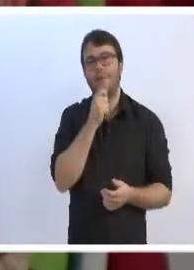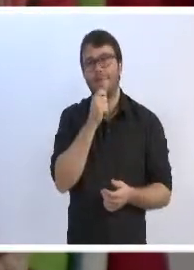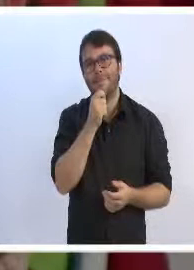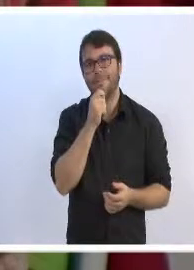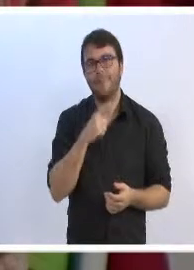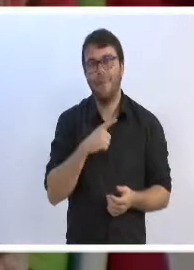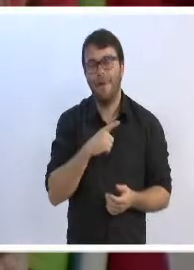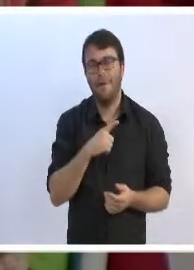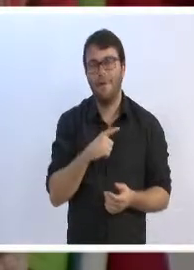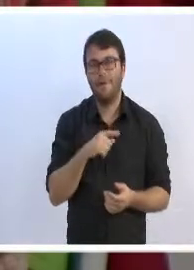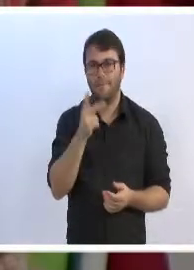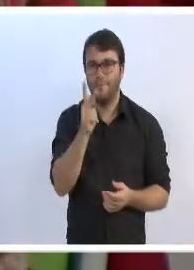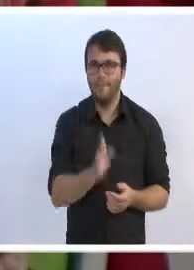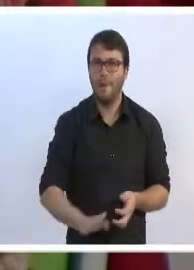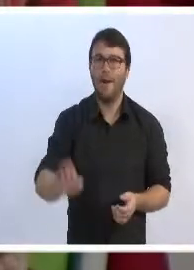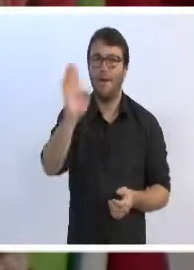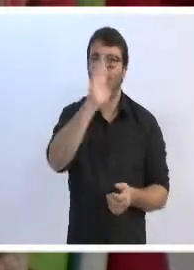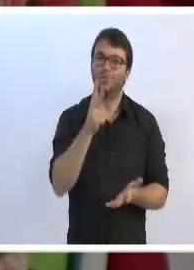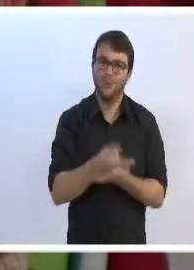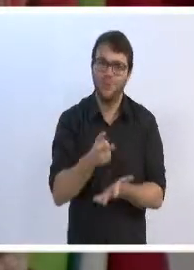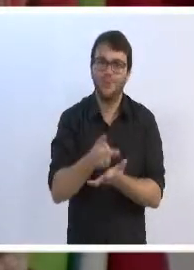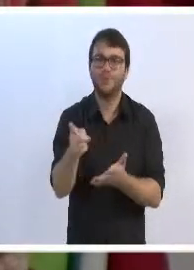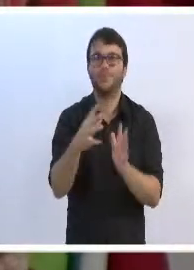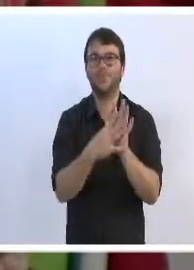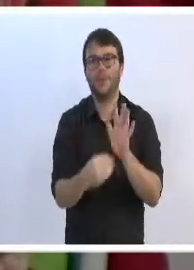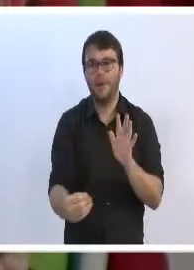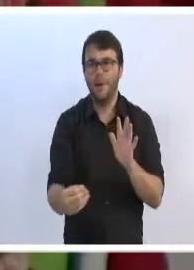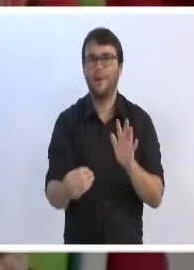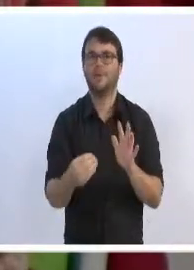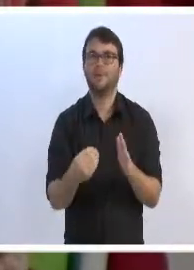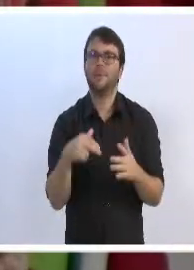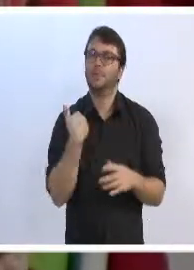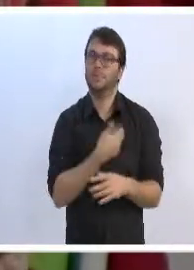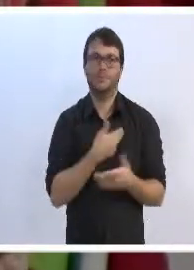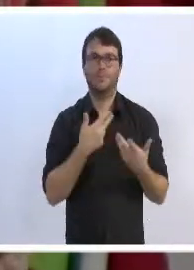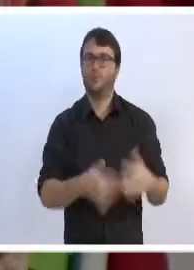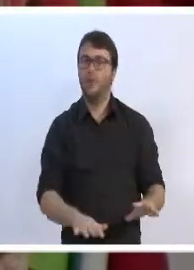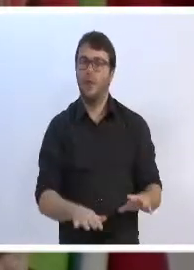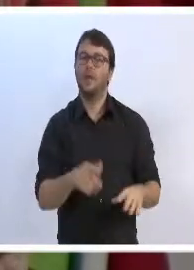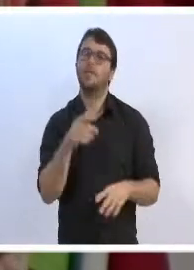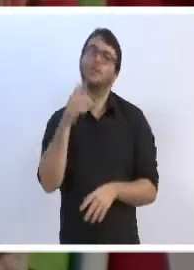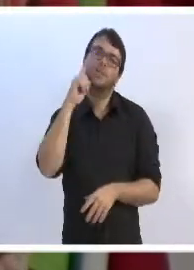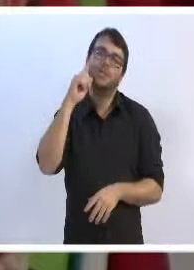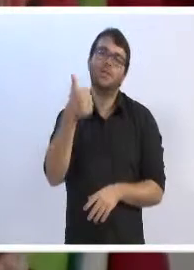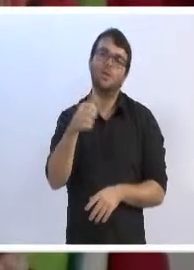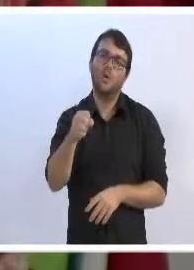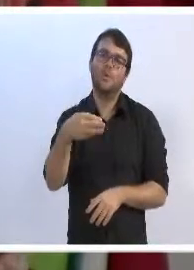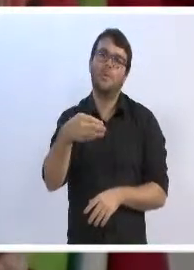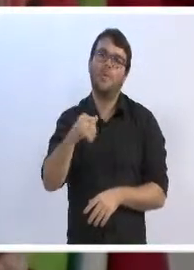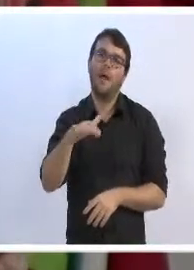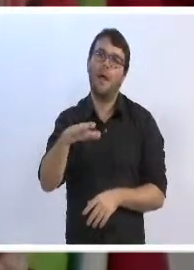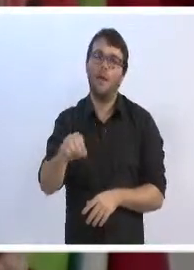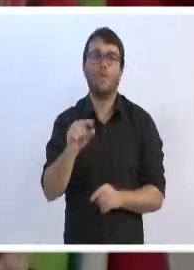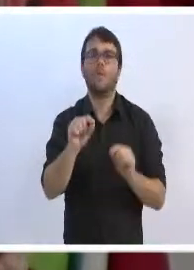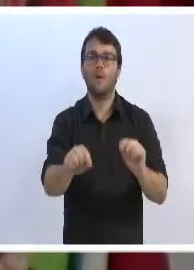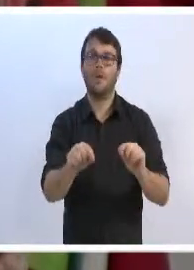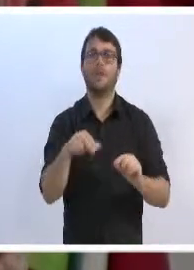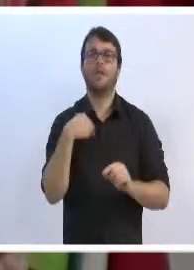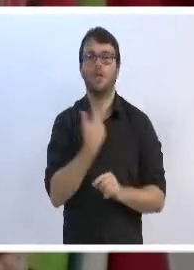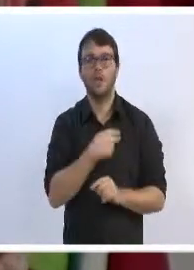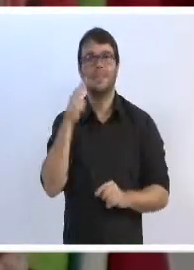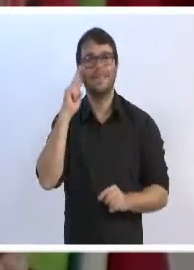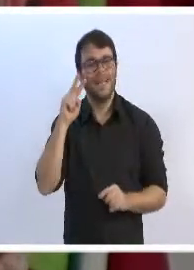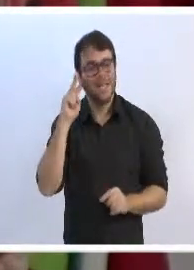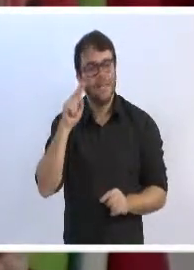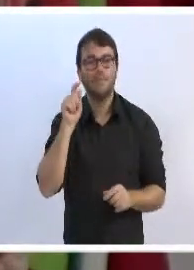brasil e ainda adotam esse modelo e como eu disse no dia 18 de maio é o dia de lembrança e de